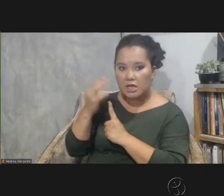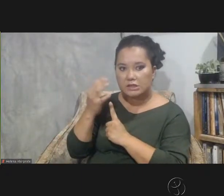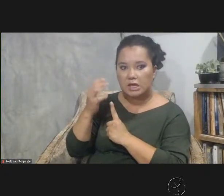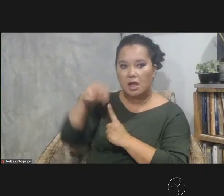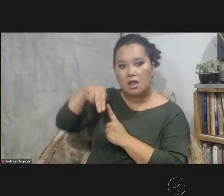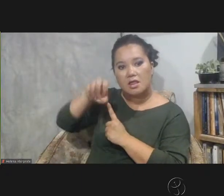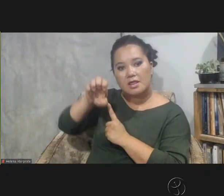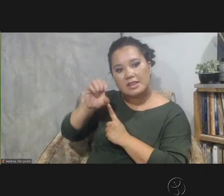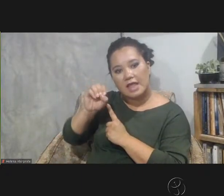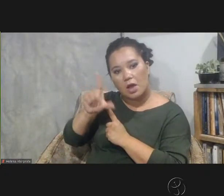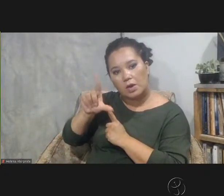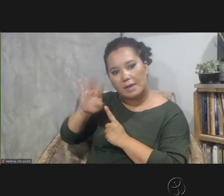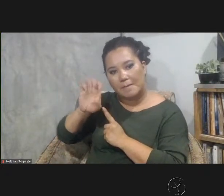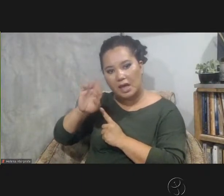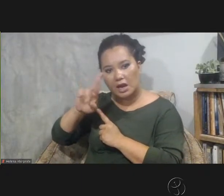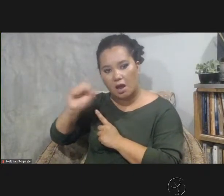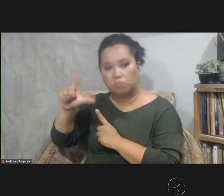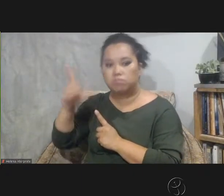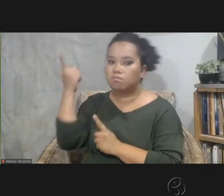estiveram totalmente imunes